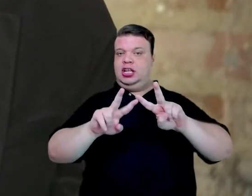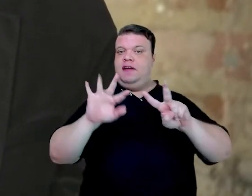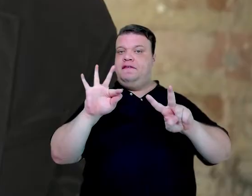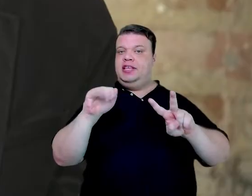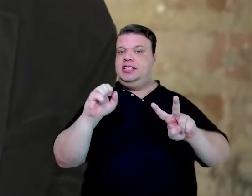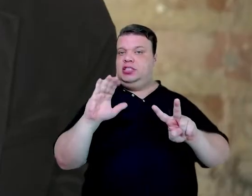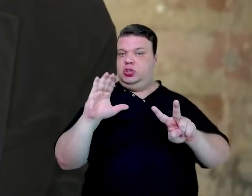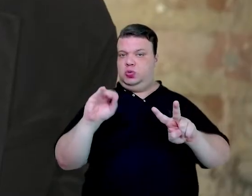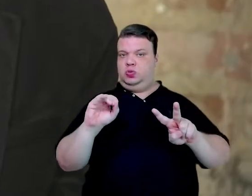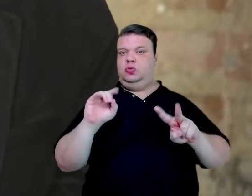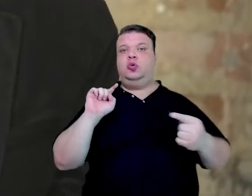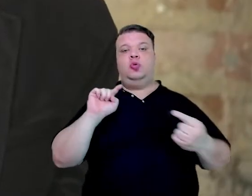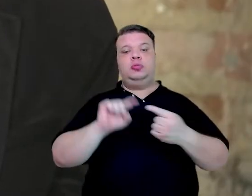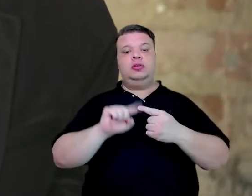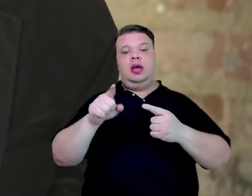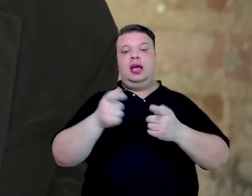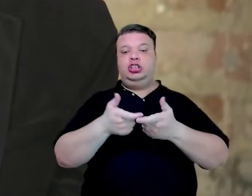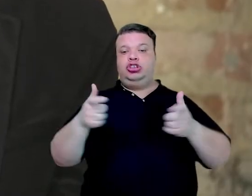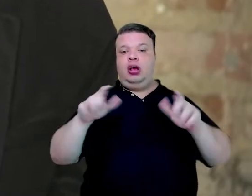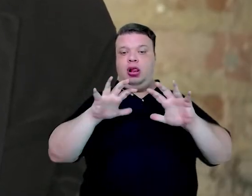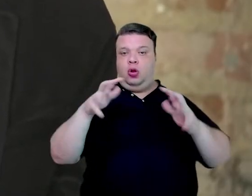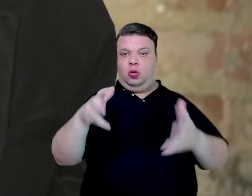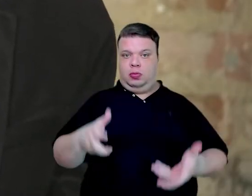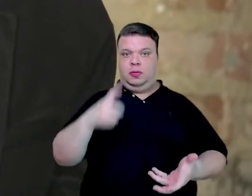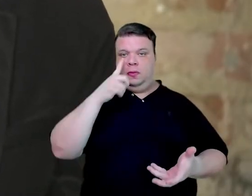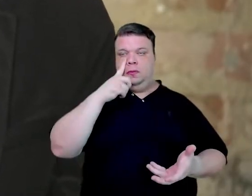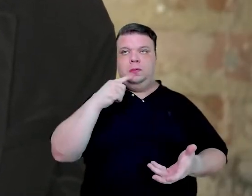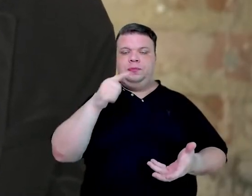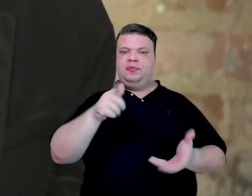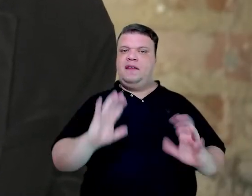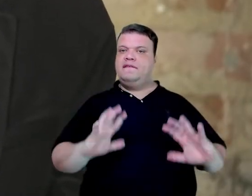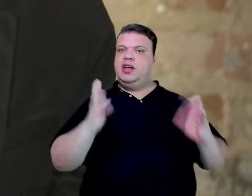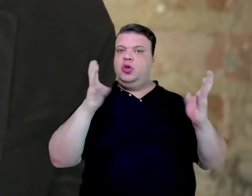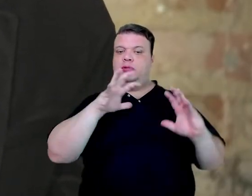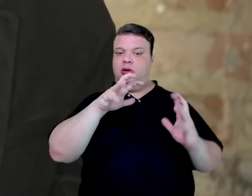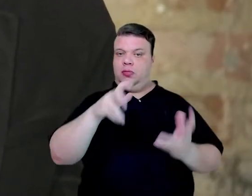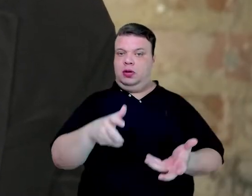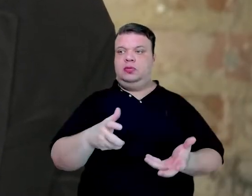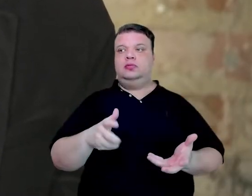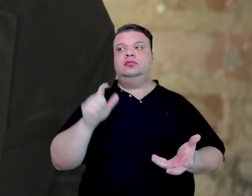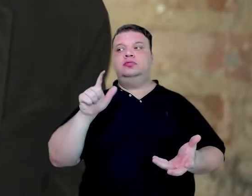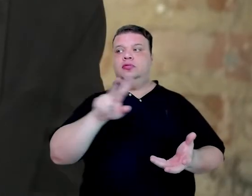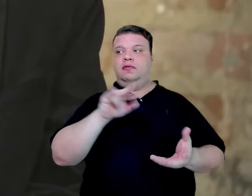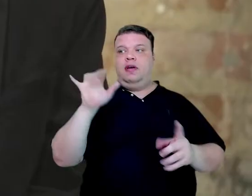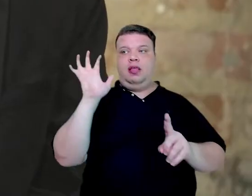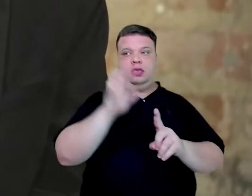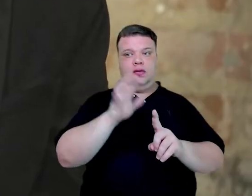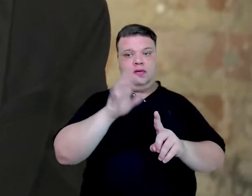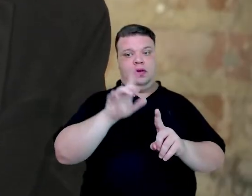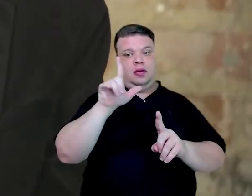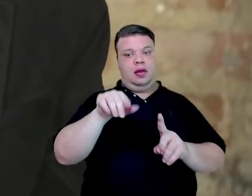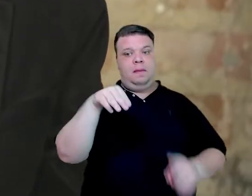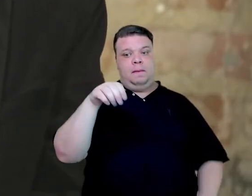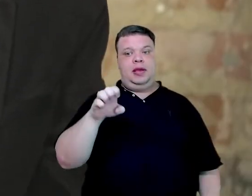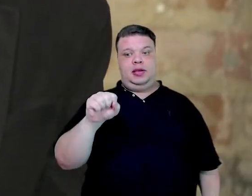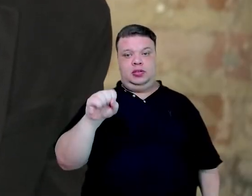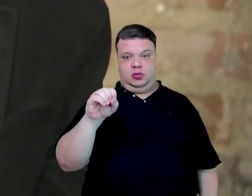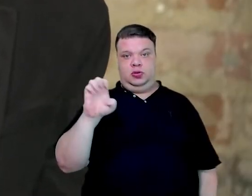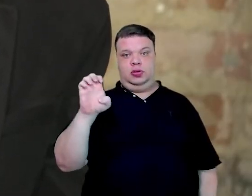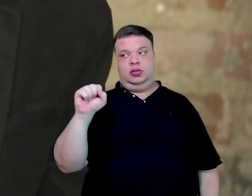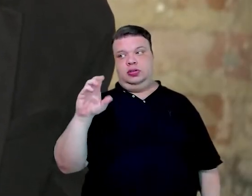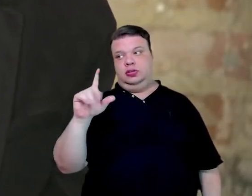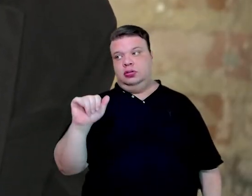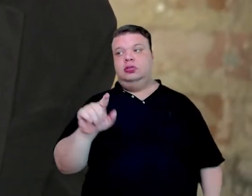em mesoescala, consequentemente, vão interferir em microescala. Mas, como a gente está falando em uma